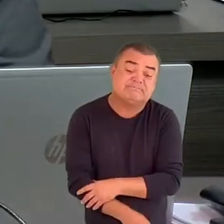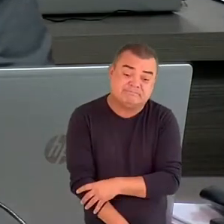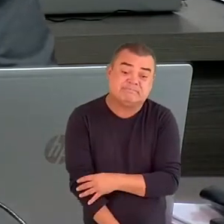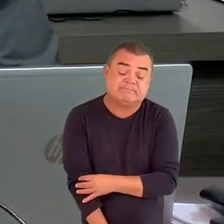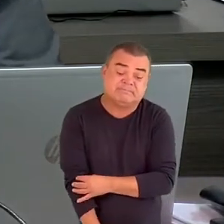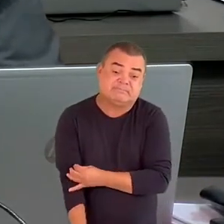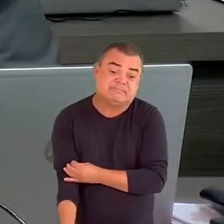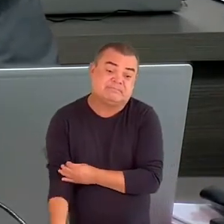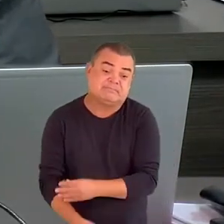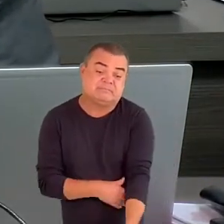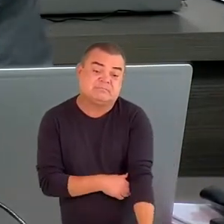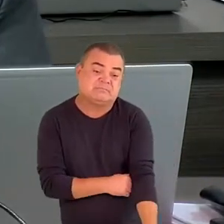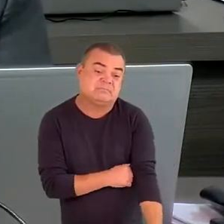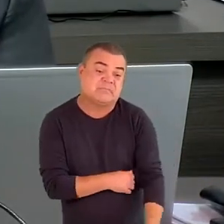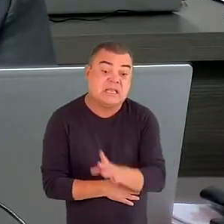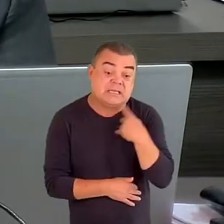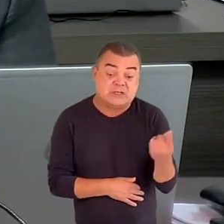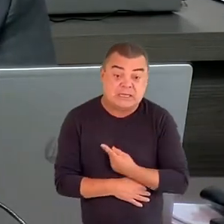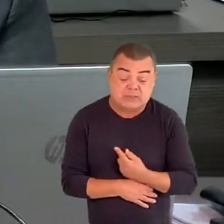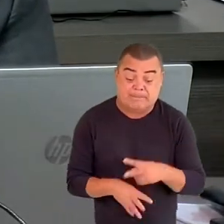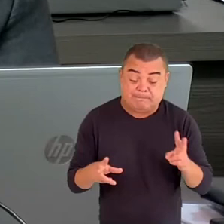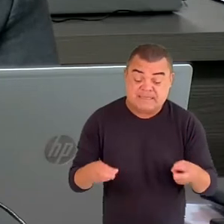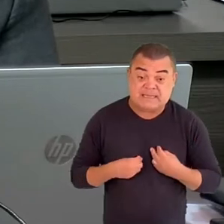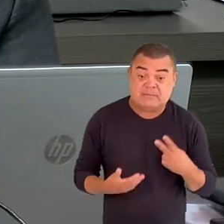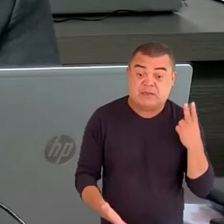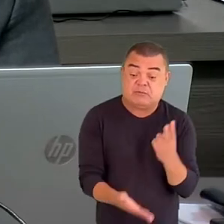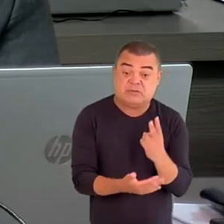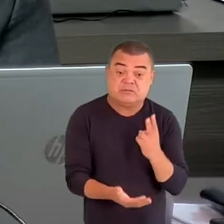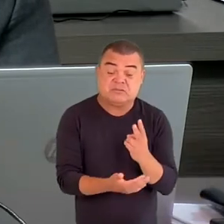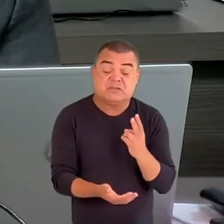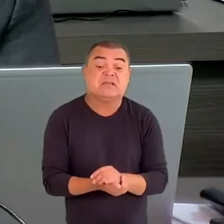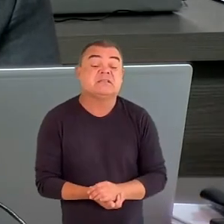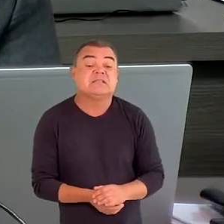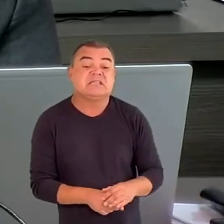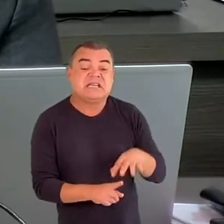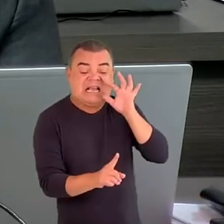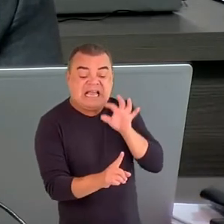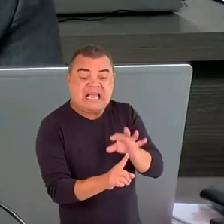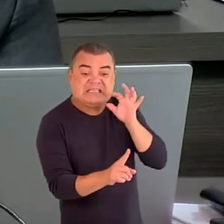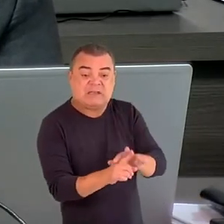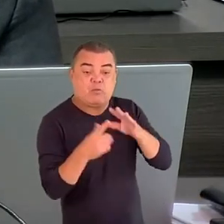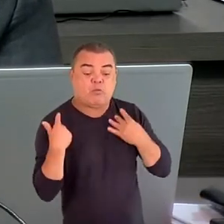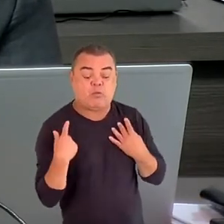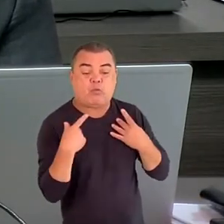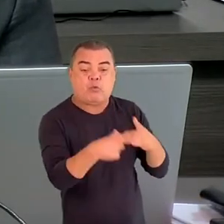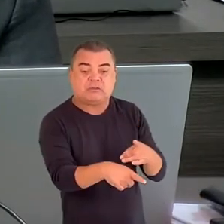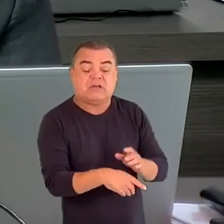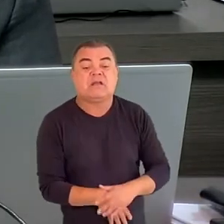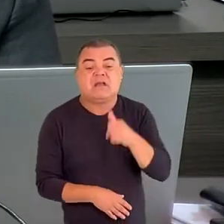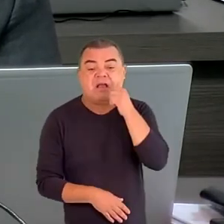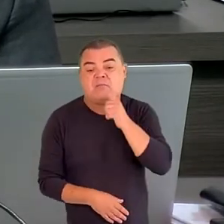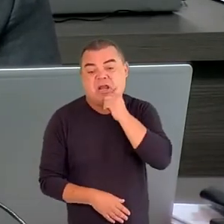em que a gente constata a continuidade de agressões perpetradas contra a mulher. Nós